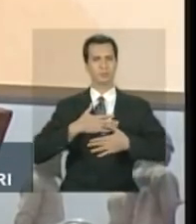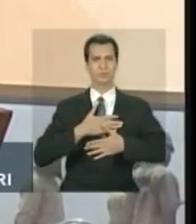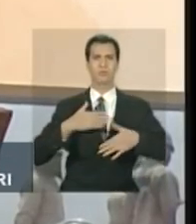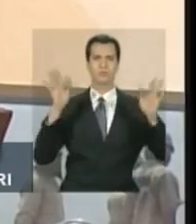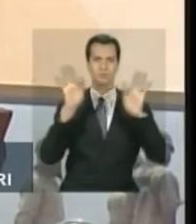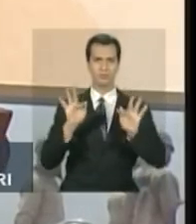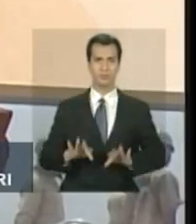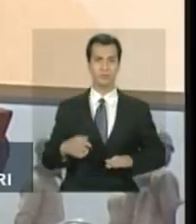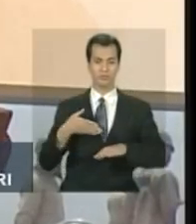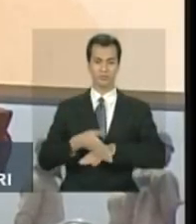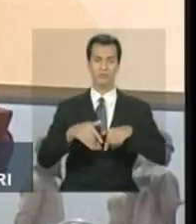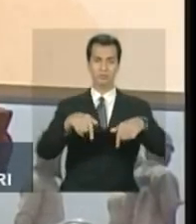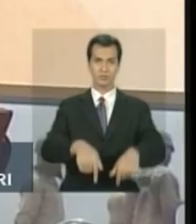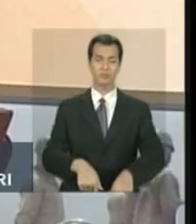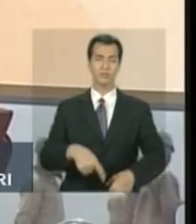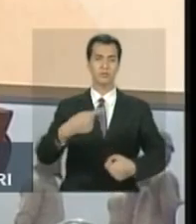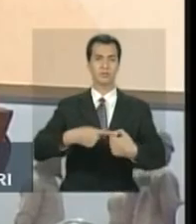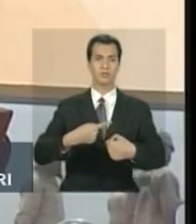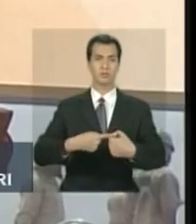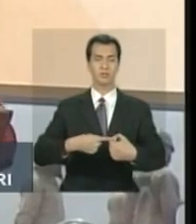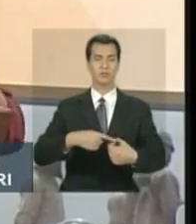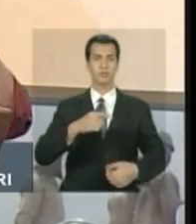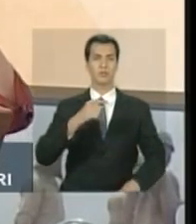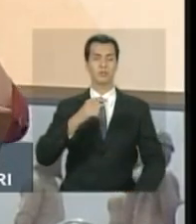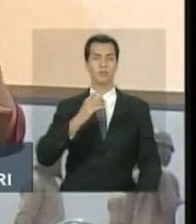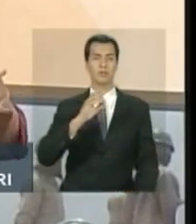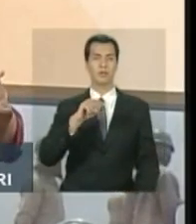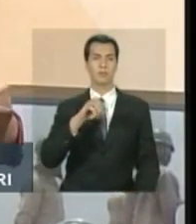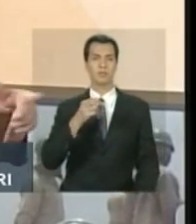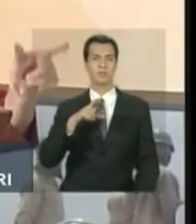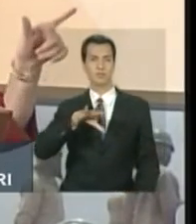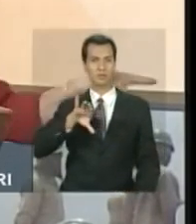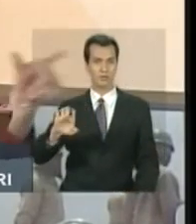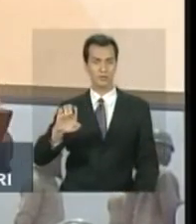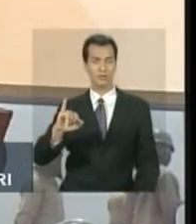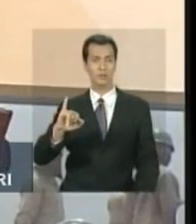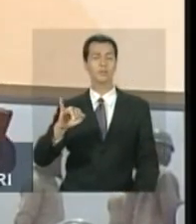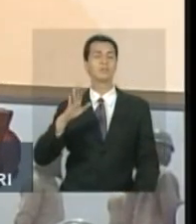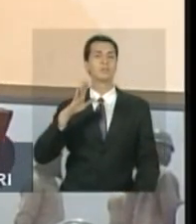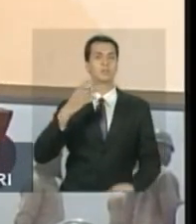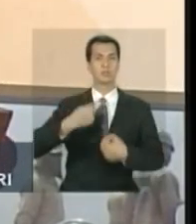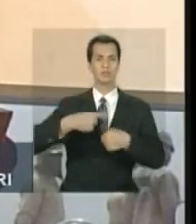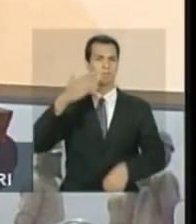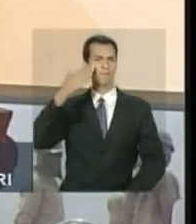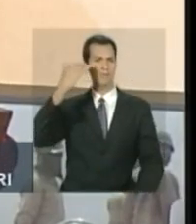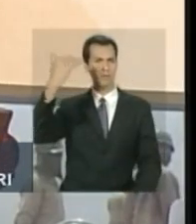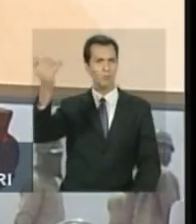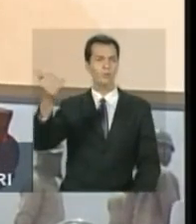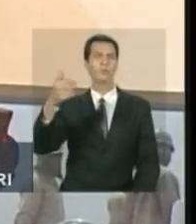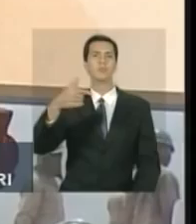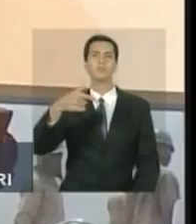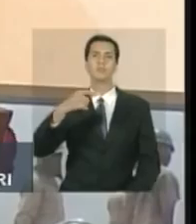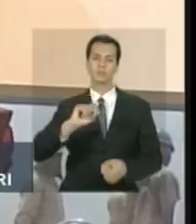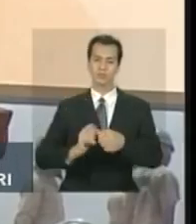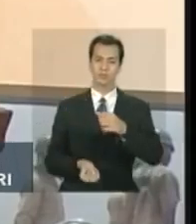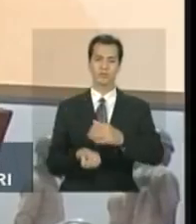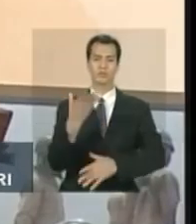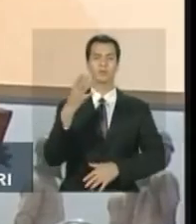de estar aqui na Cidade do Saber, lançando esse projeto do Minha Casa Minha